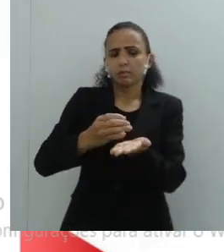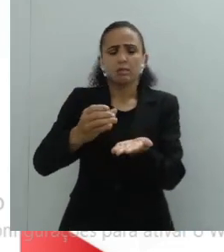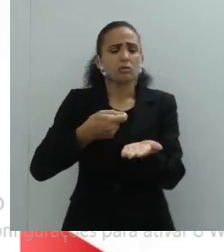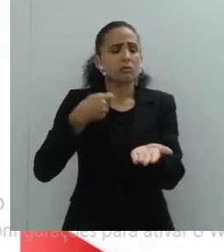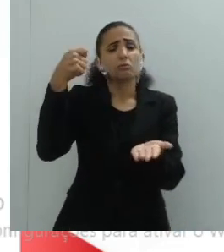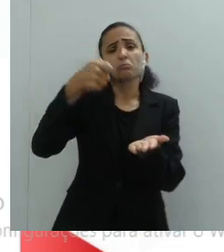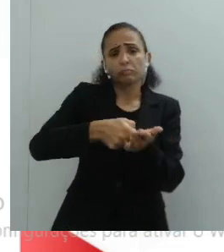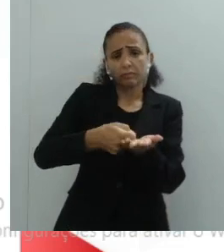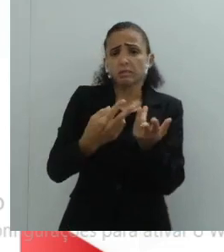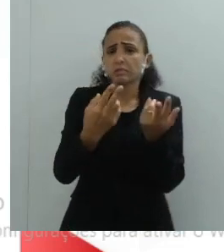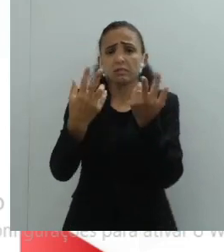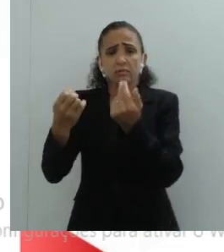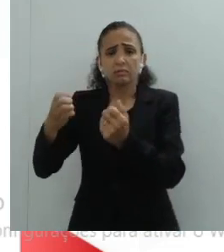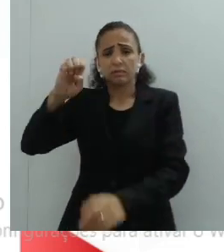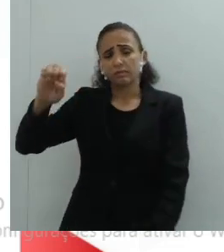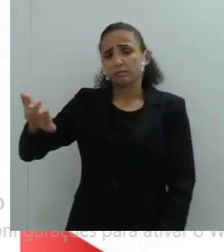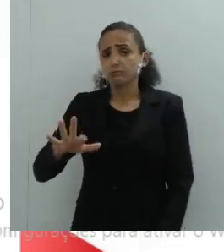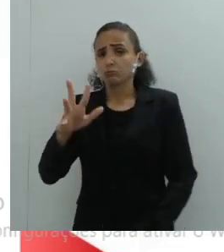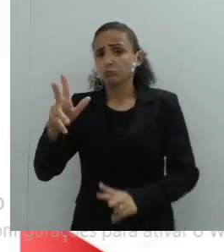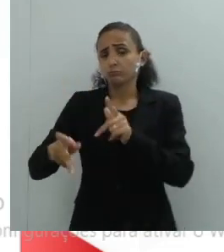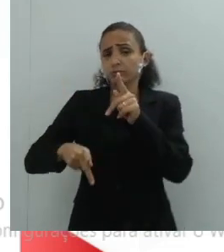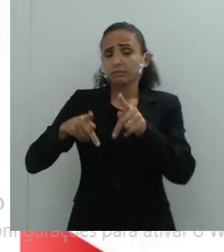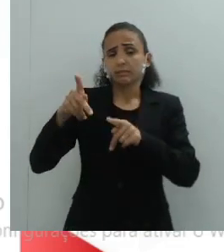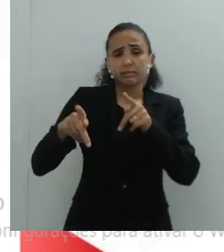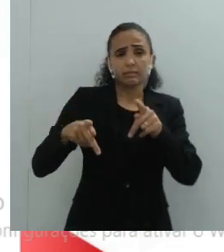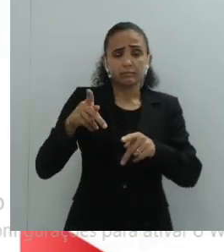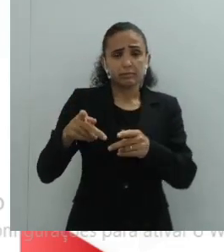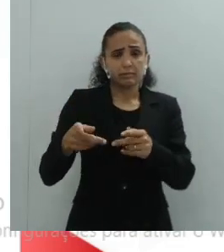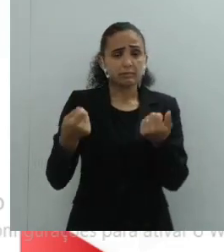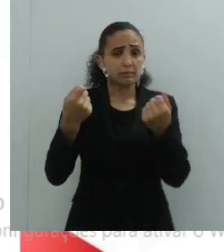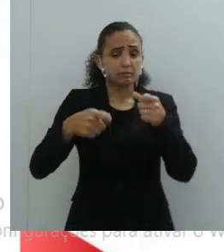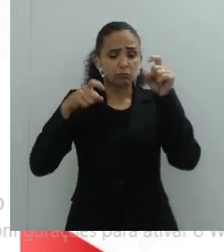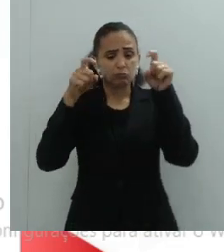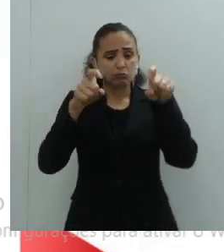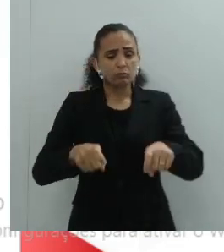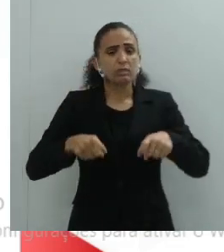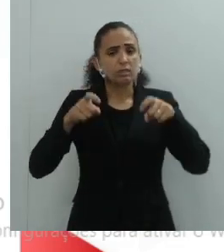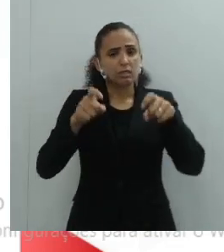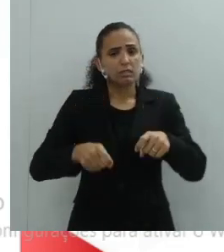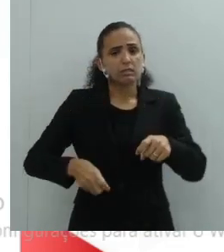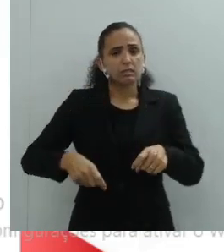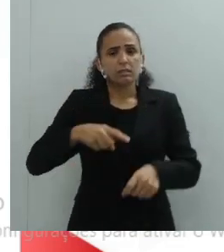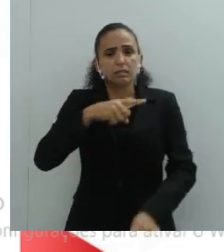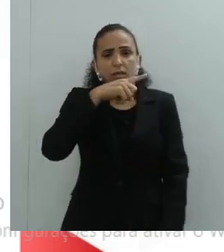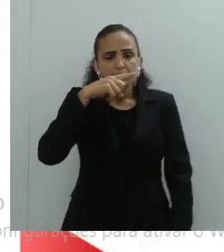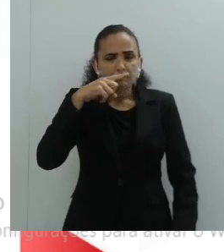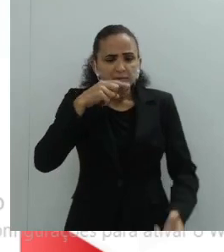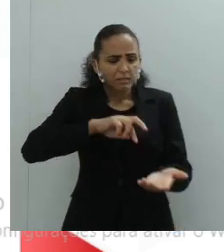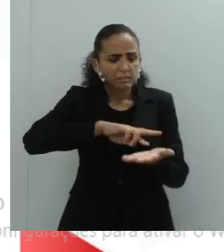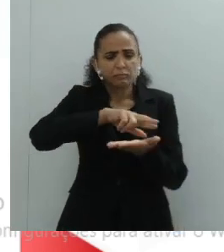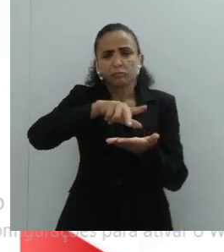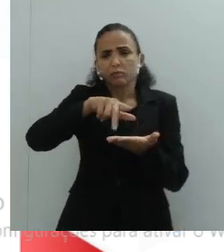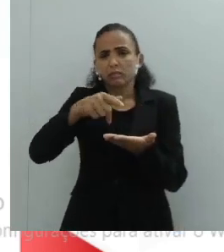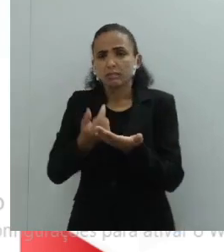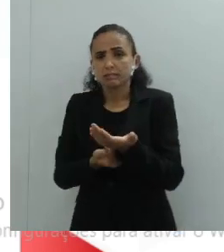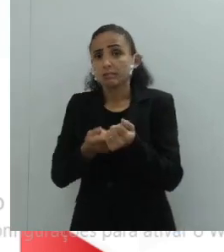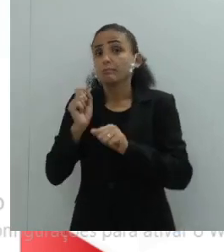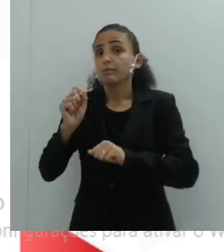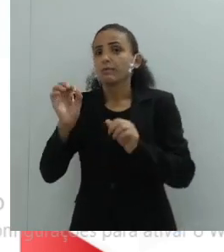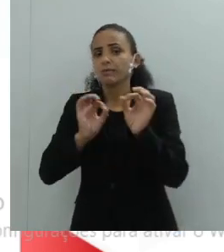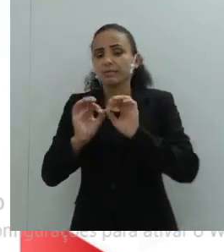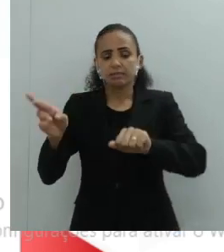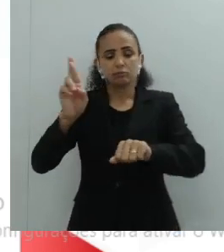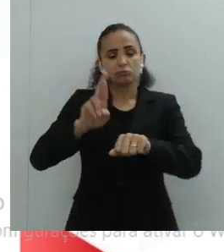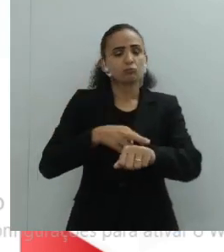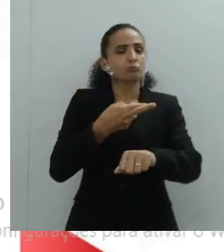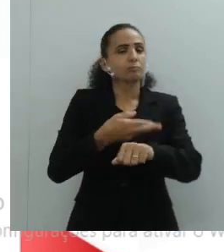na Europa, né, dos povos subjugados, cultivava amendoim, milho, tomate, cacau para fazer chocolate. Olha